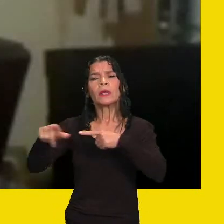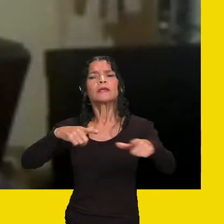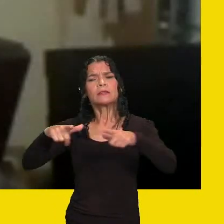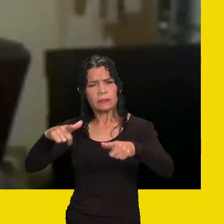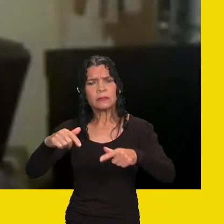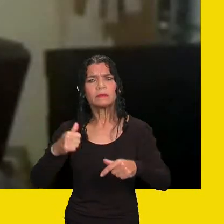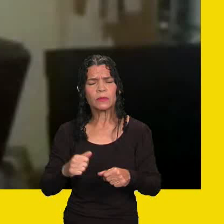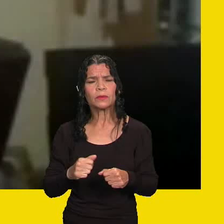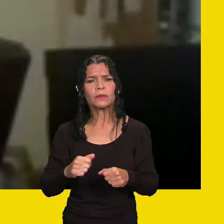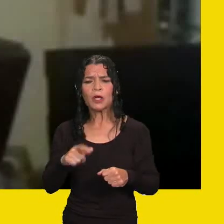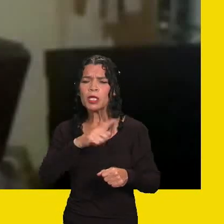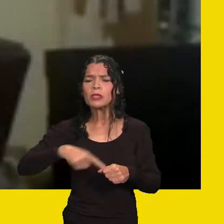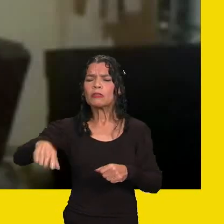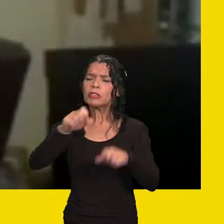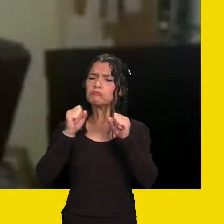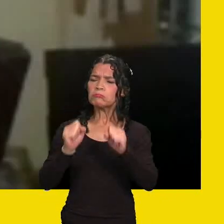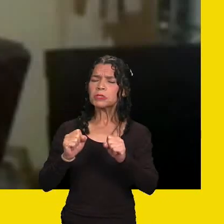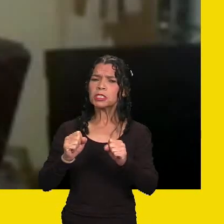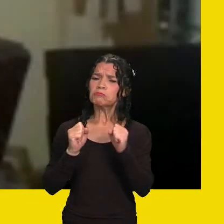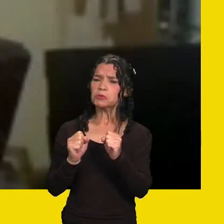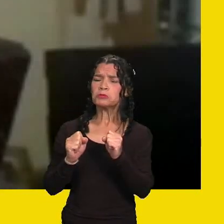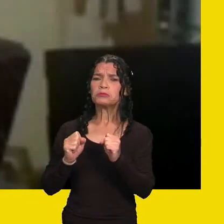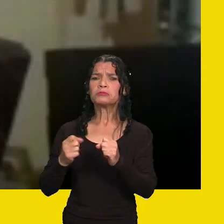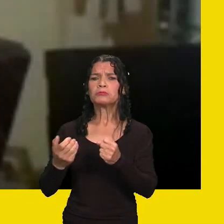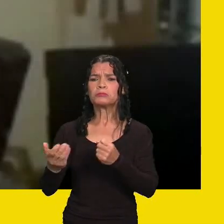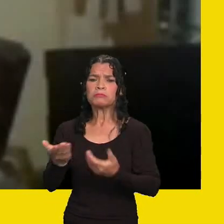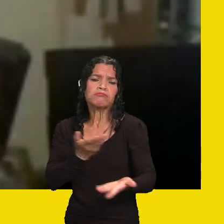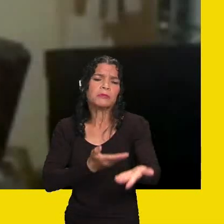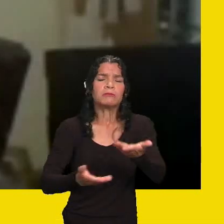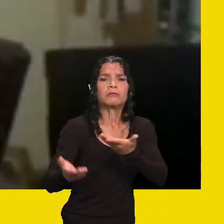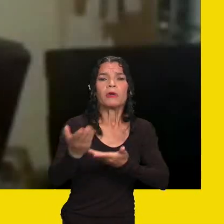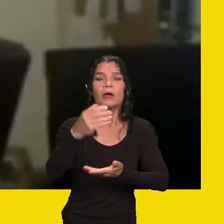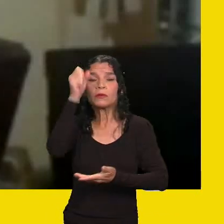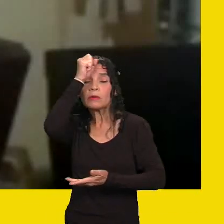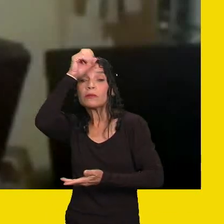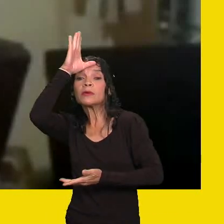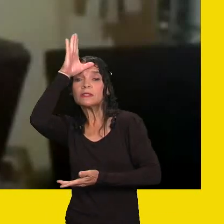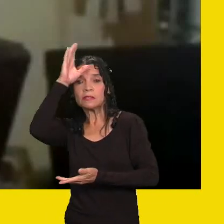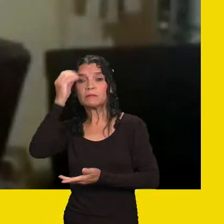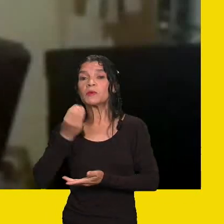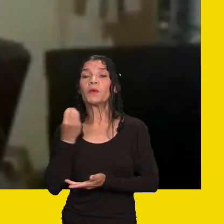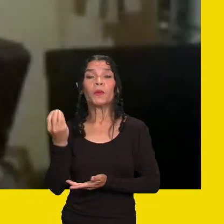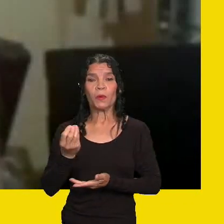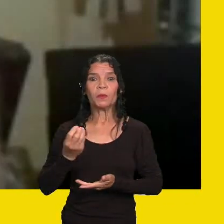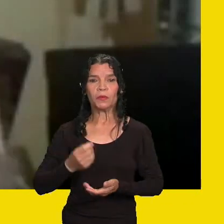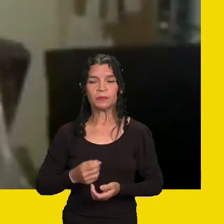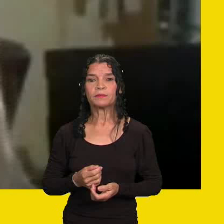poder corroborar com essa questão do conhecimento.